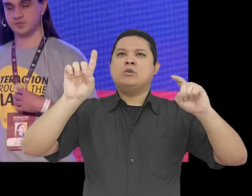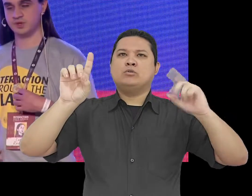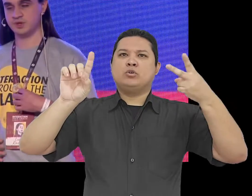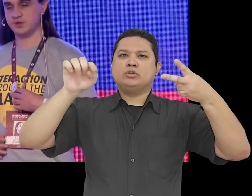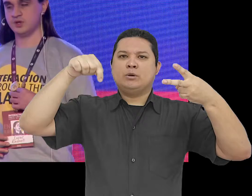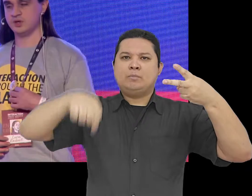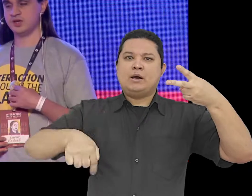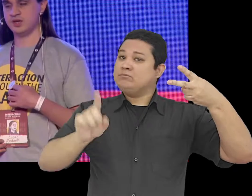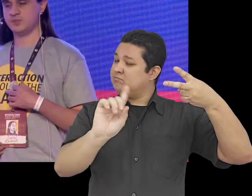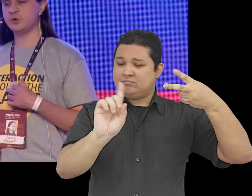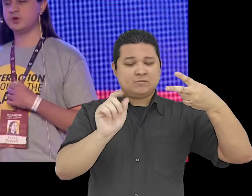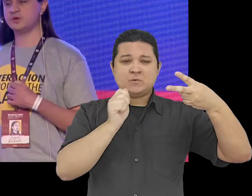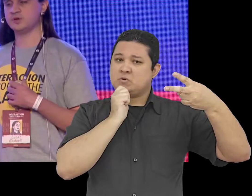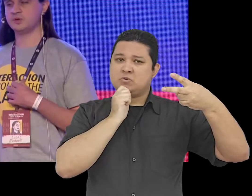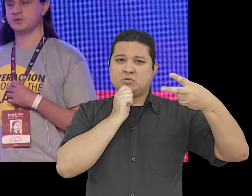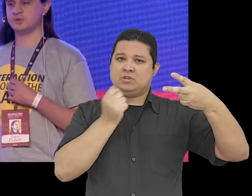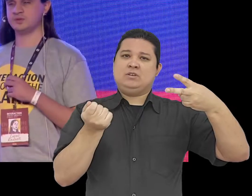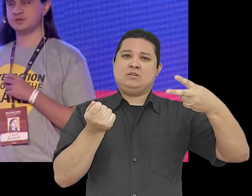forma.